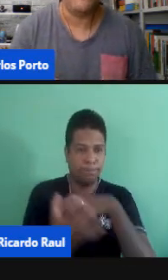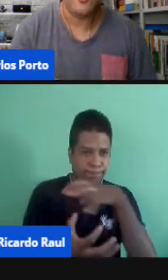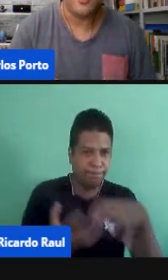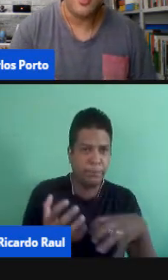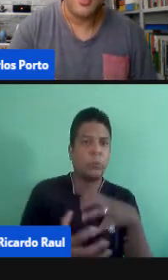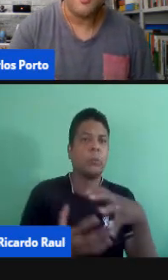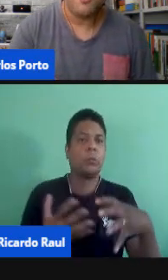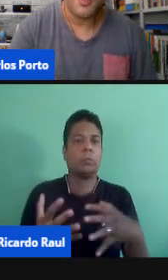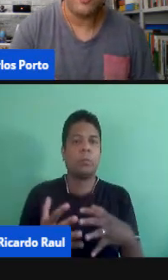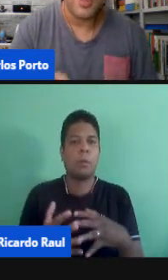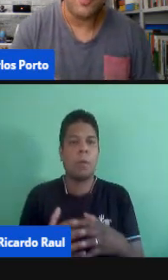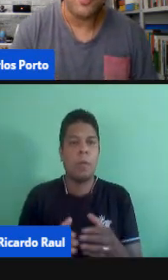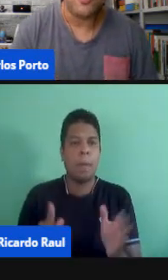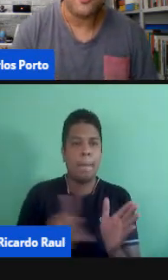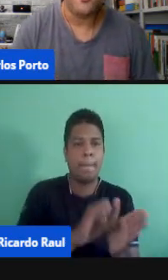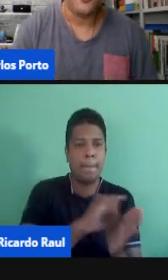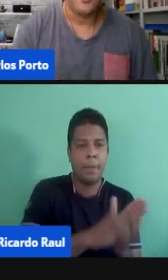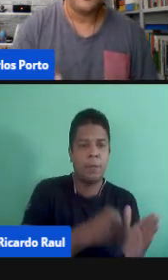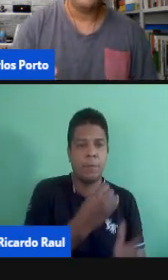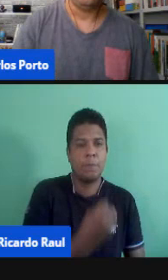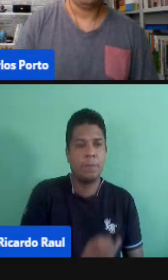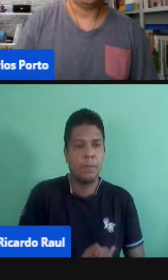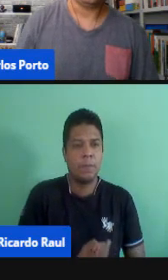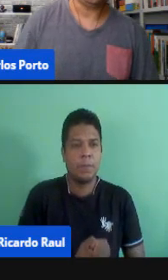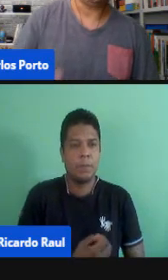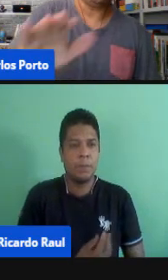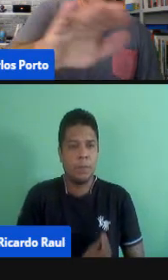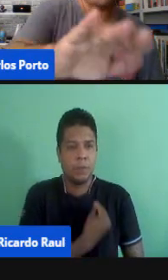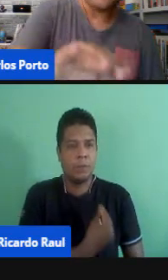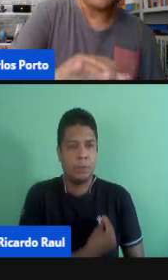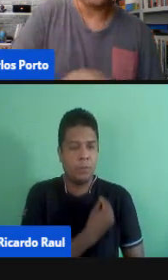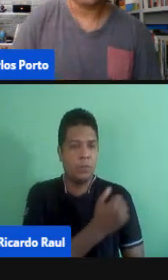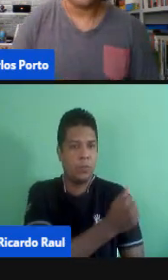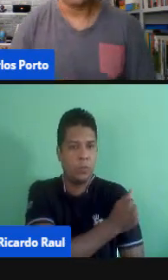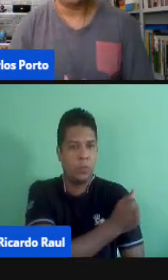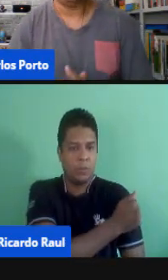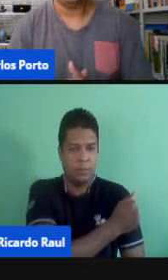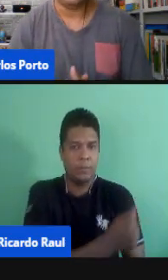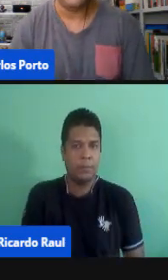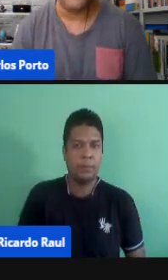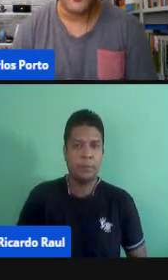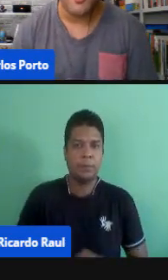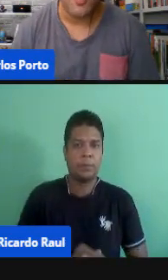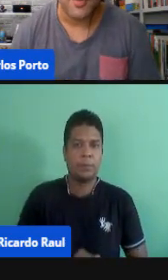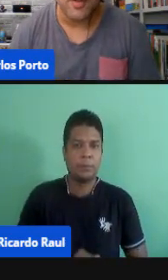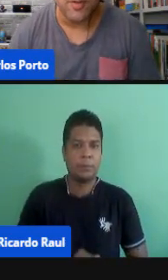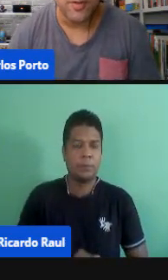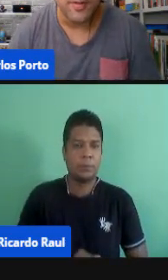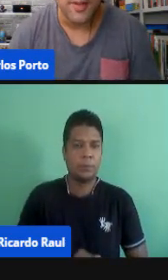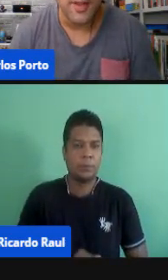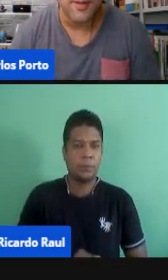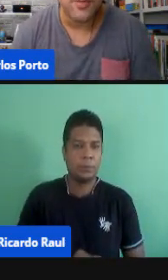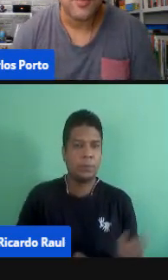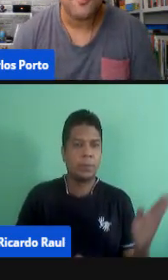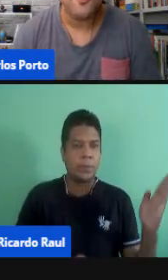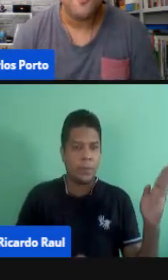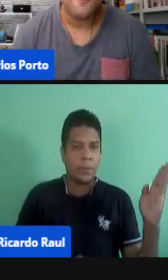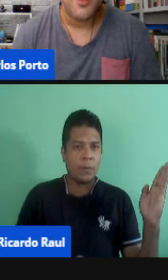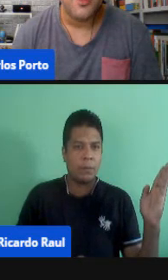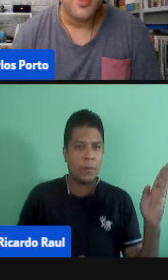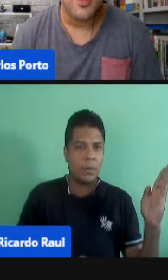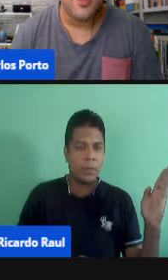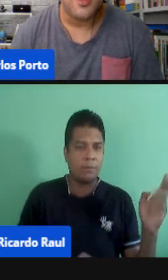projeto de vida para os alunos. Aqui eu deixei uma observação, e é importante nós entendermos